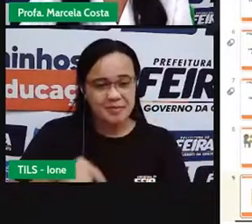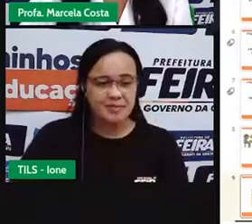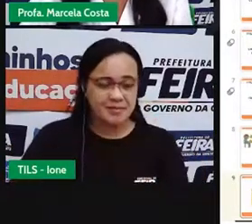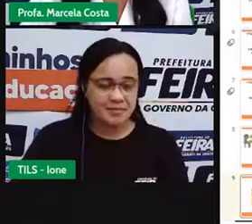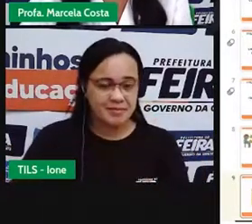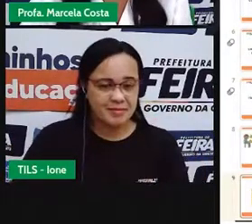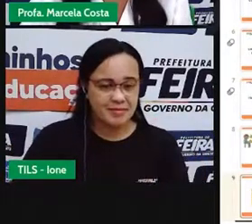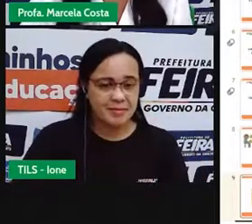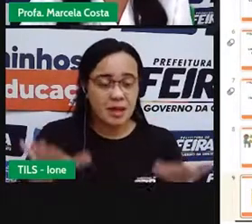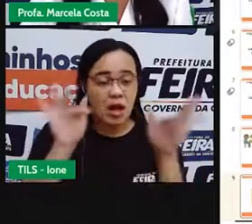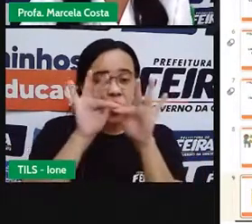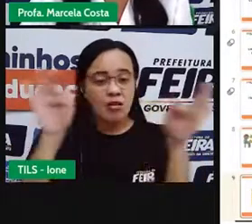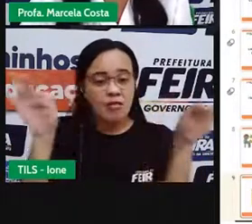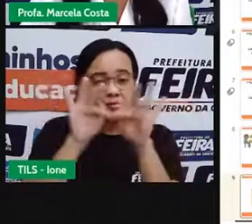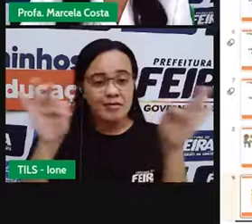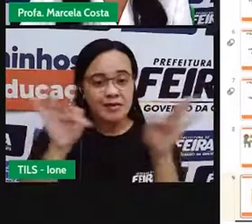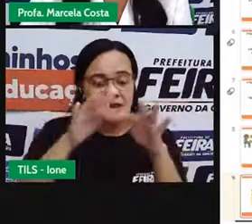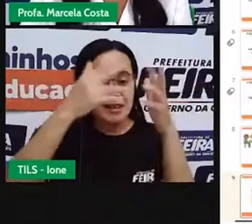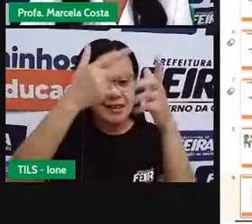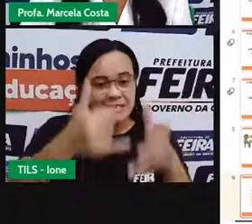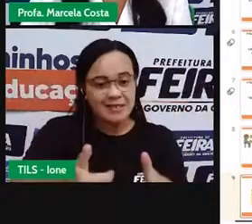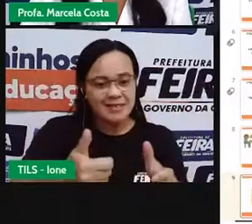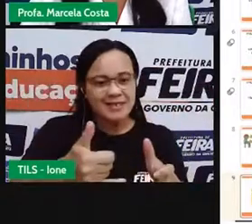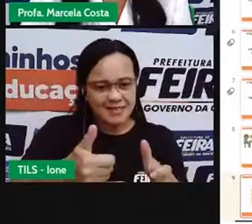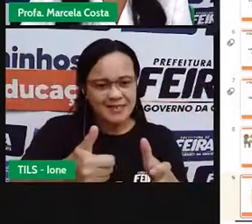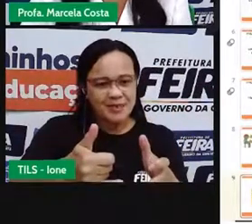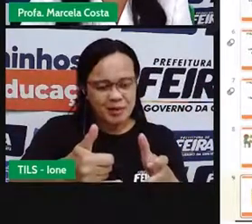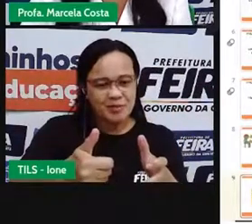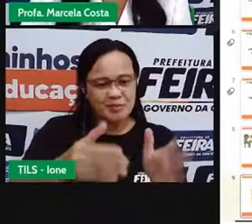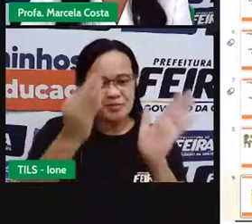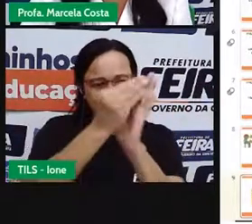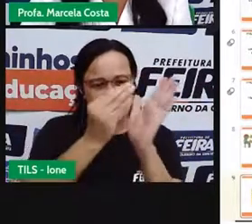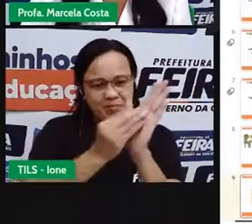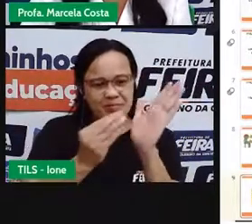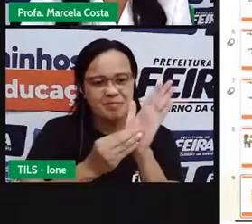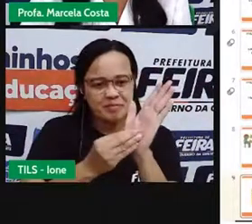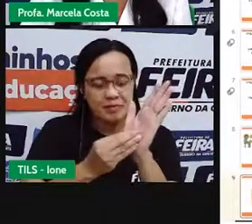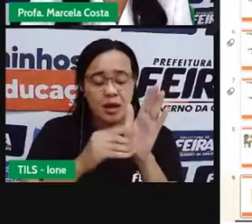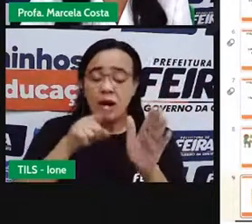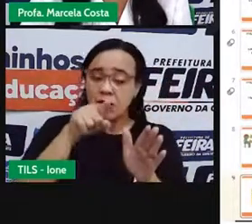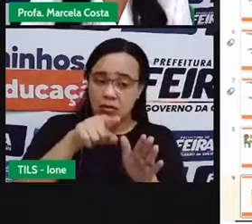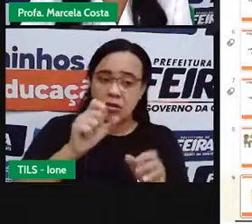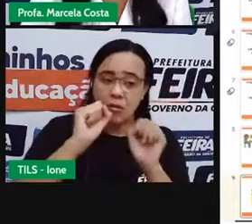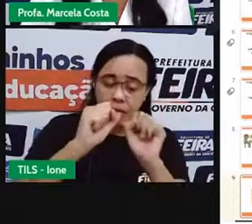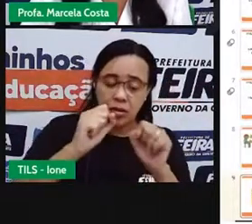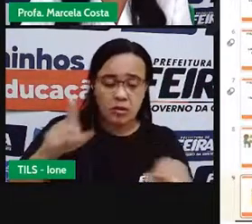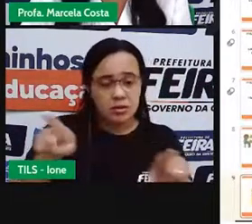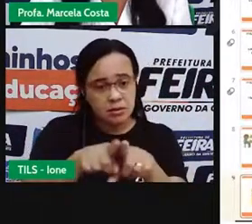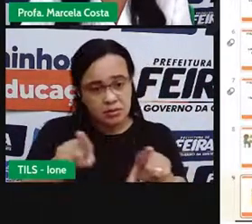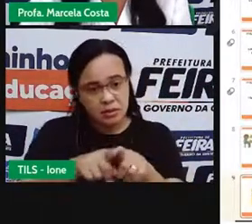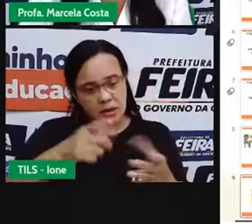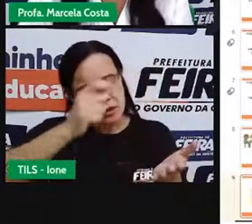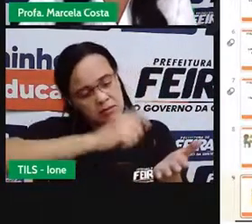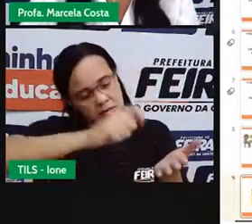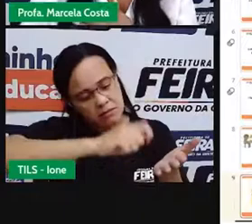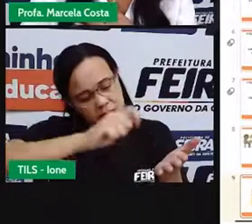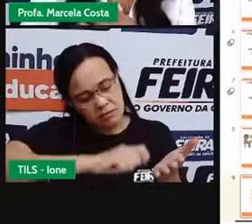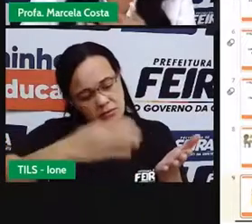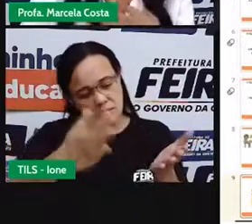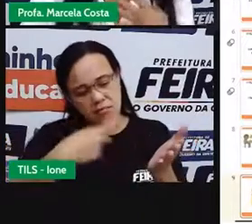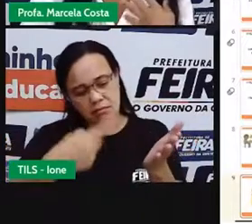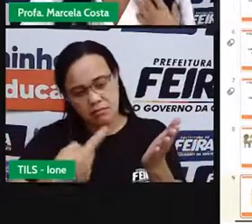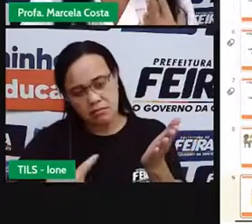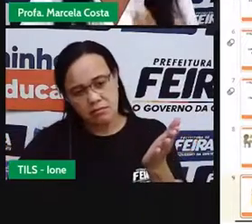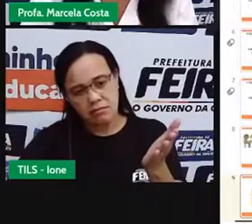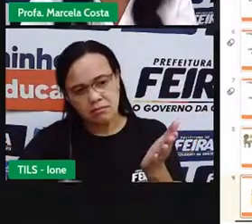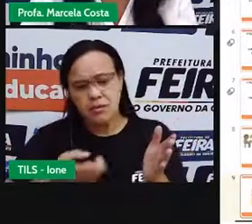Essa foi a frase que a gente elaborou aqui. Você pode escrever aí no seu caderno e pode